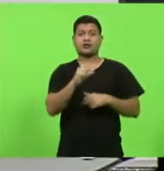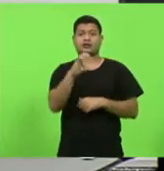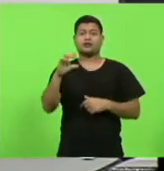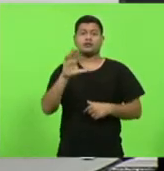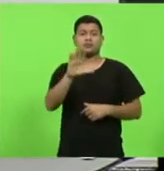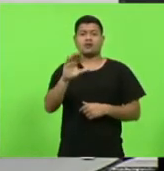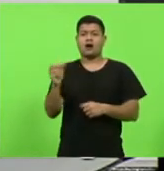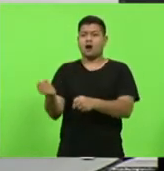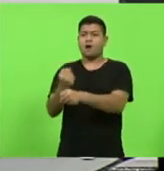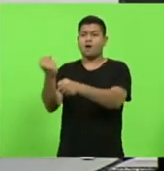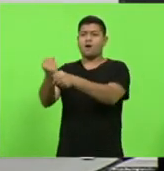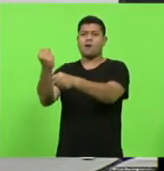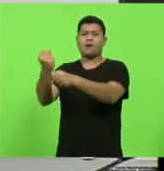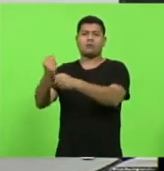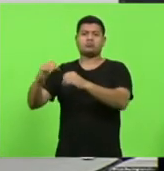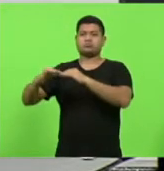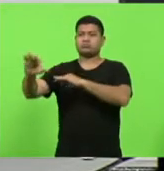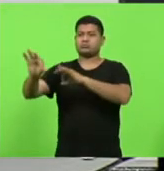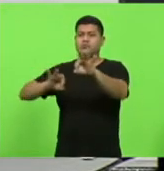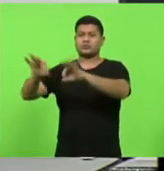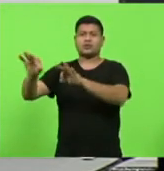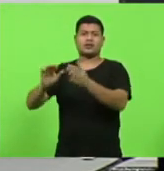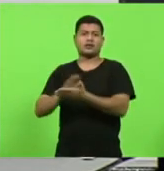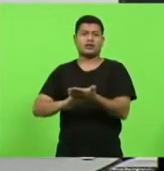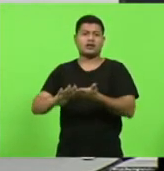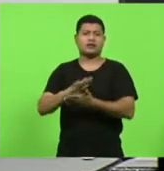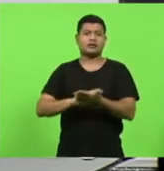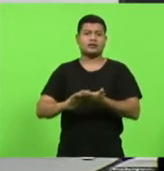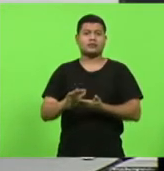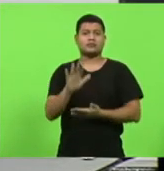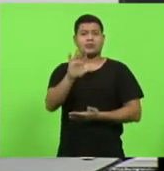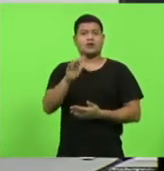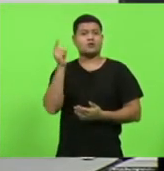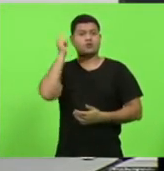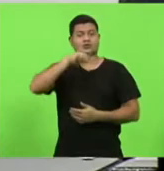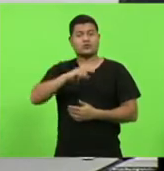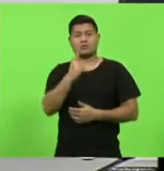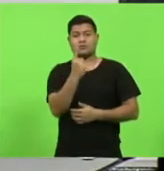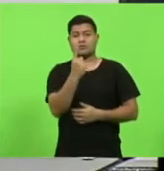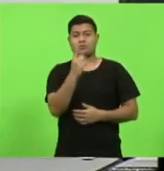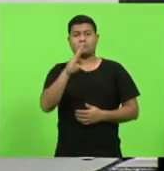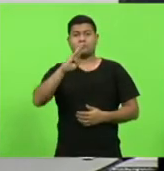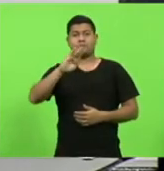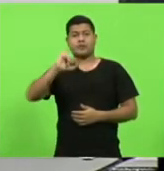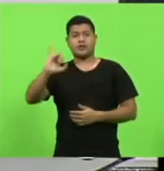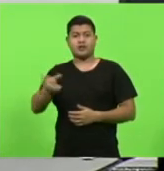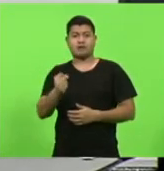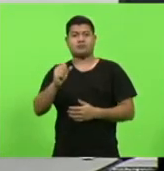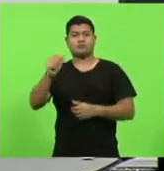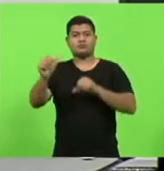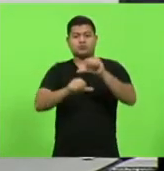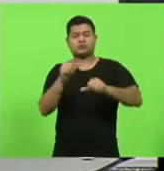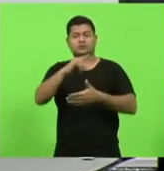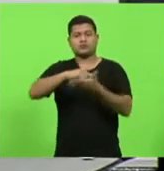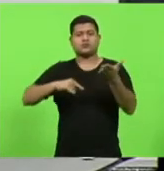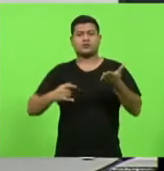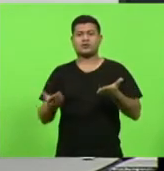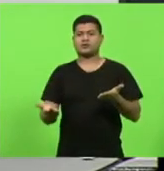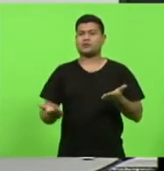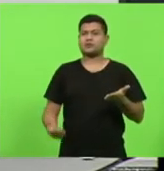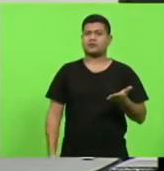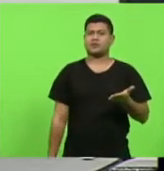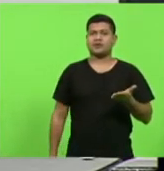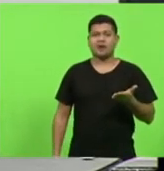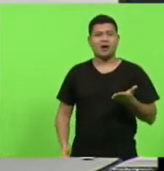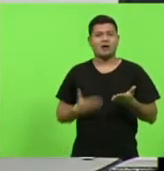obra e ainda ganha R$1 bilhão de reajuste no contrato. É o melhor